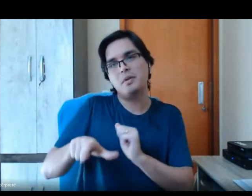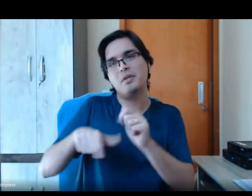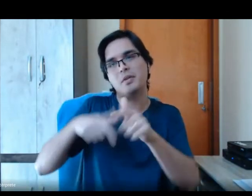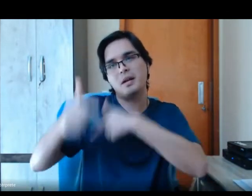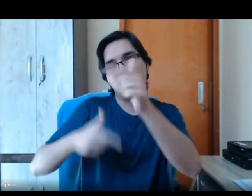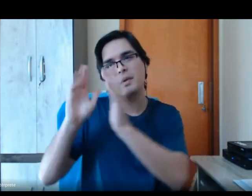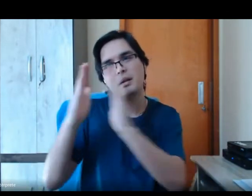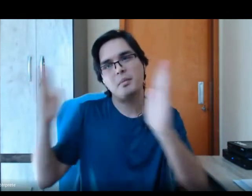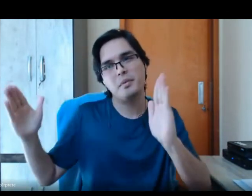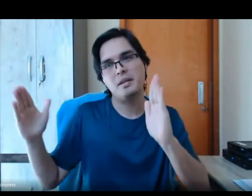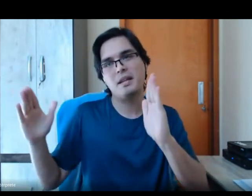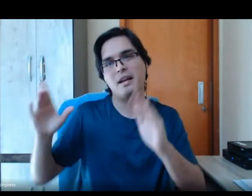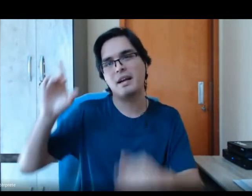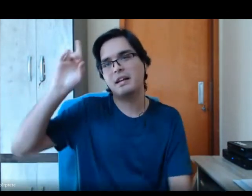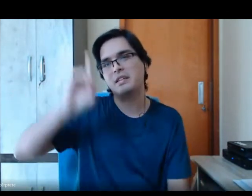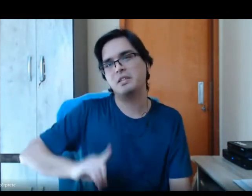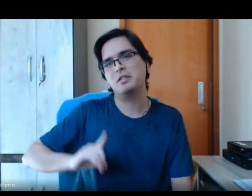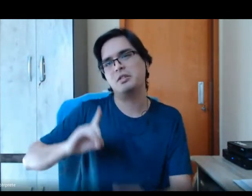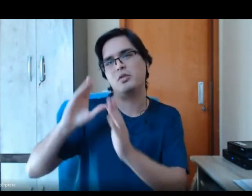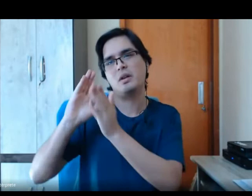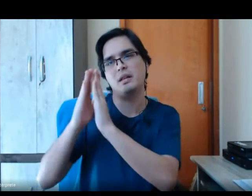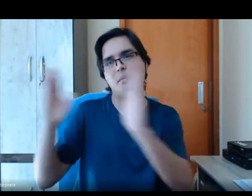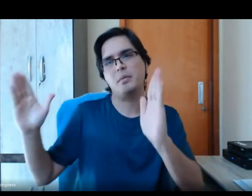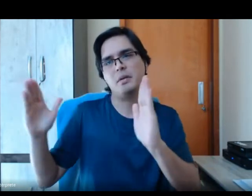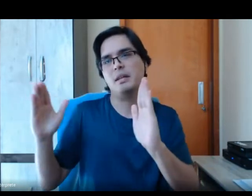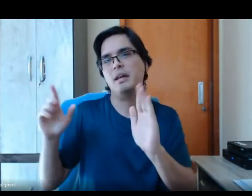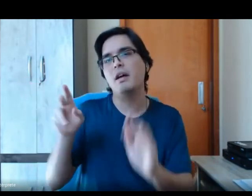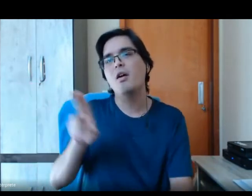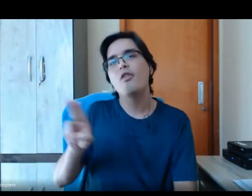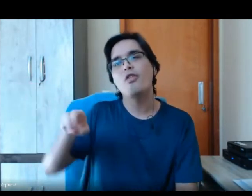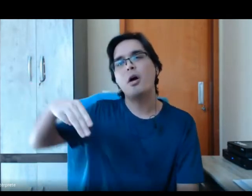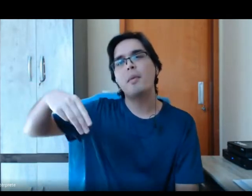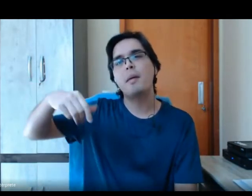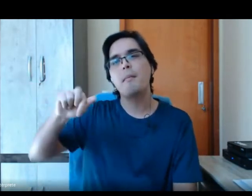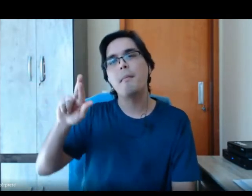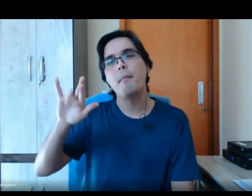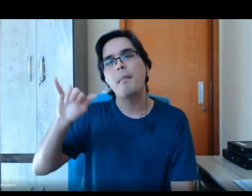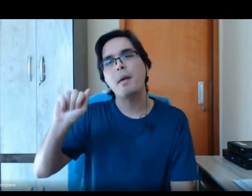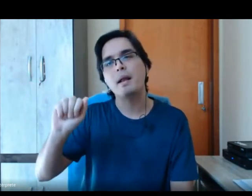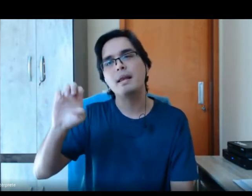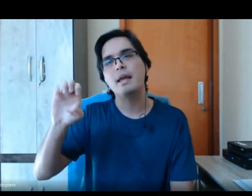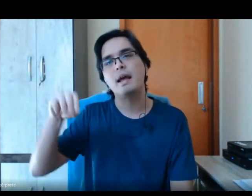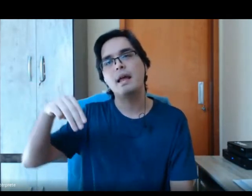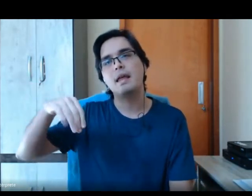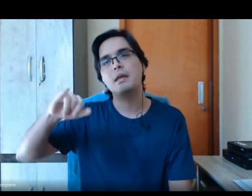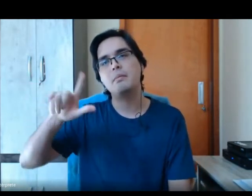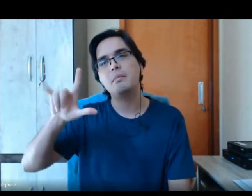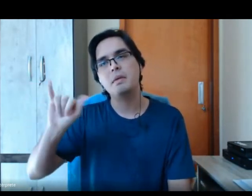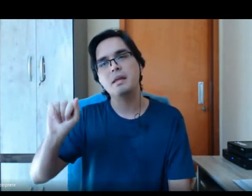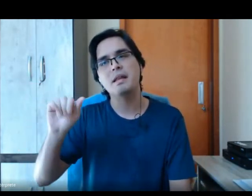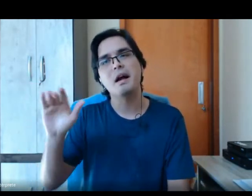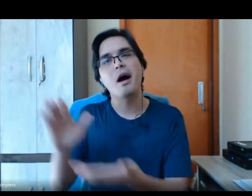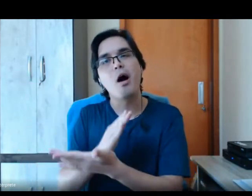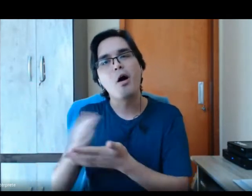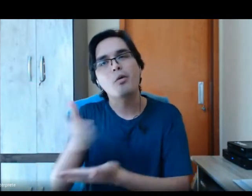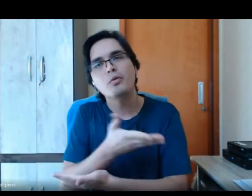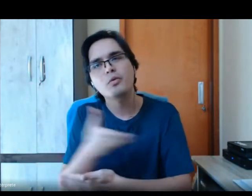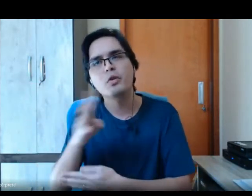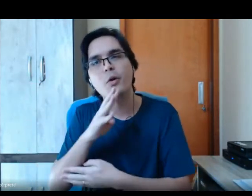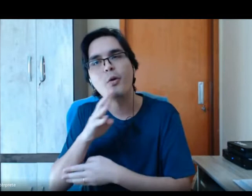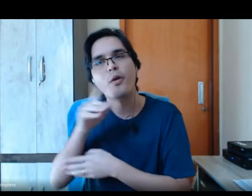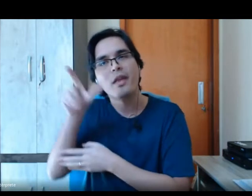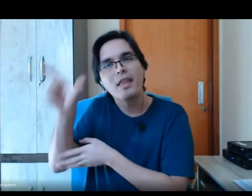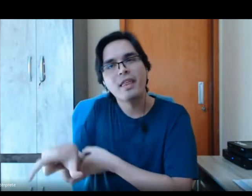de ciências humanas, que era extremamente fraco. Mas essas assinaturas foram todas suprimidas com o tempo. Então, por